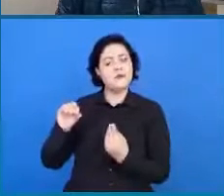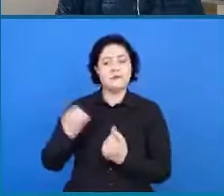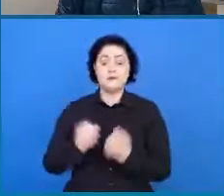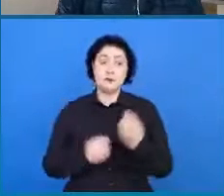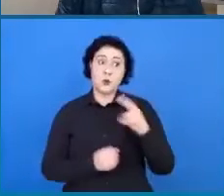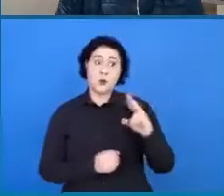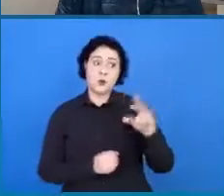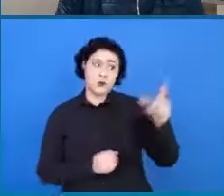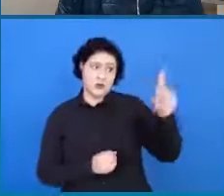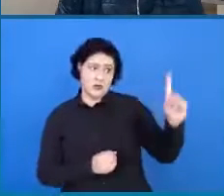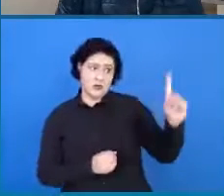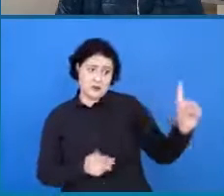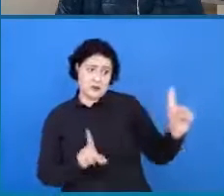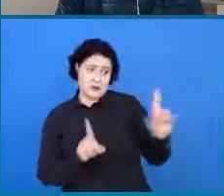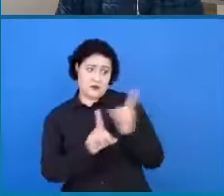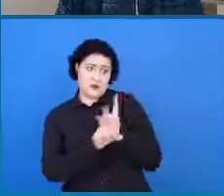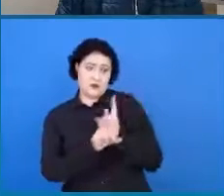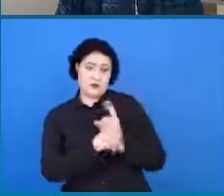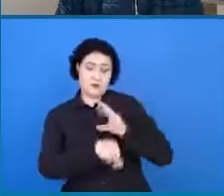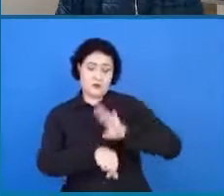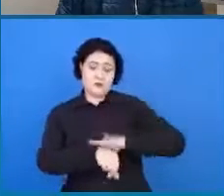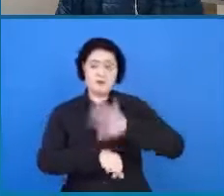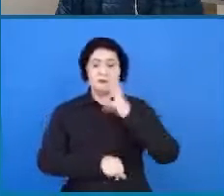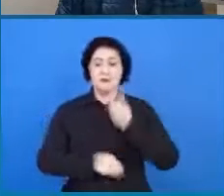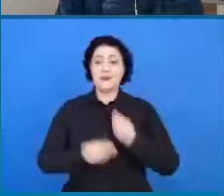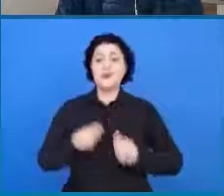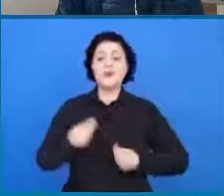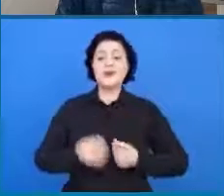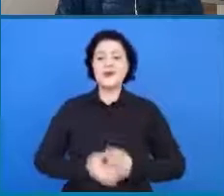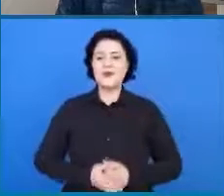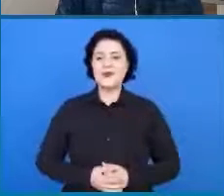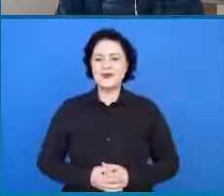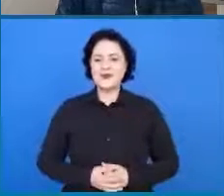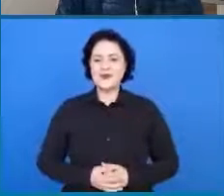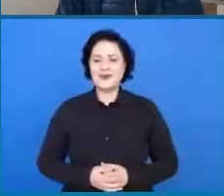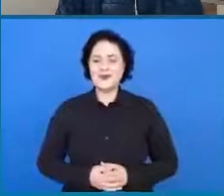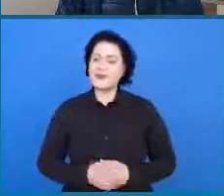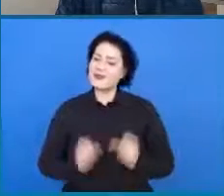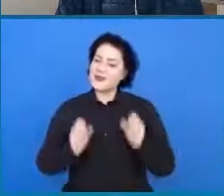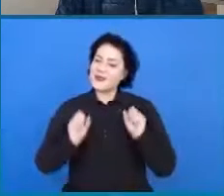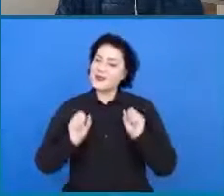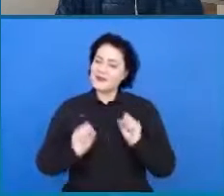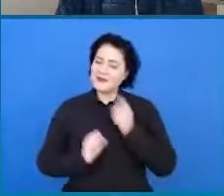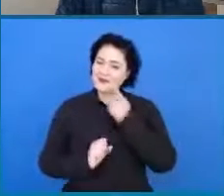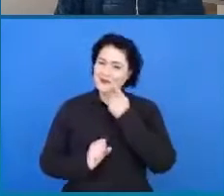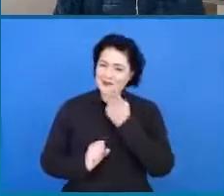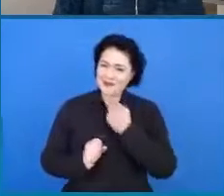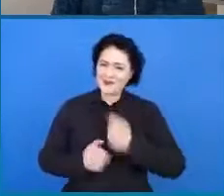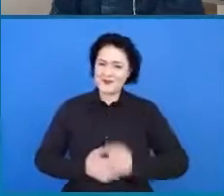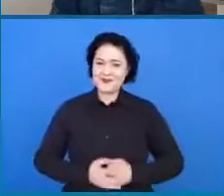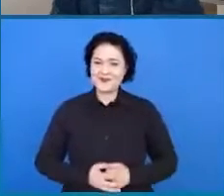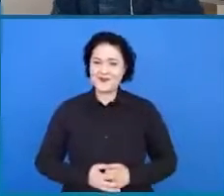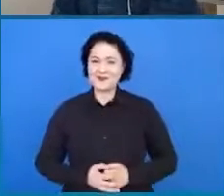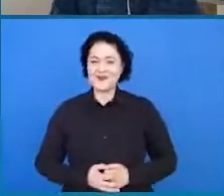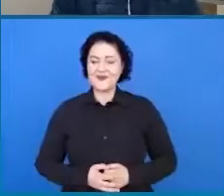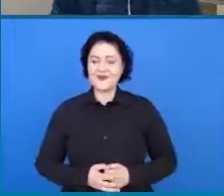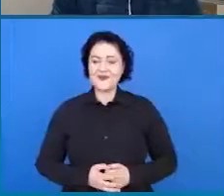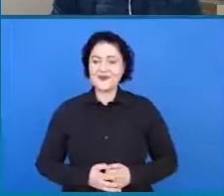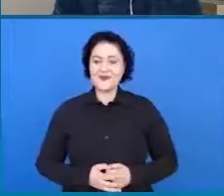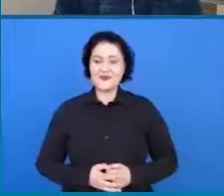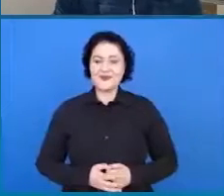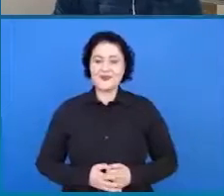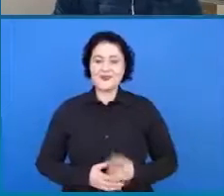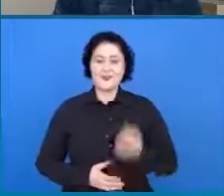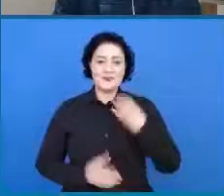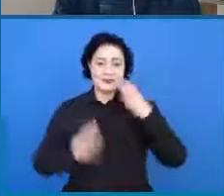Paulo Roberto encontrou o Momento Espírita Então qual Roberto por gentileza fale-nos Boa